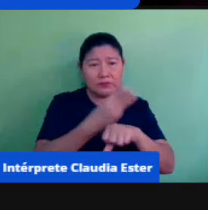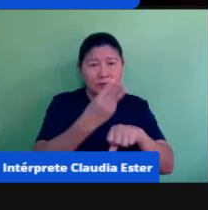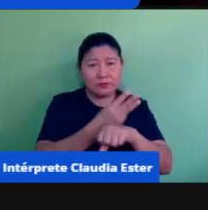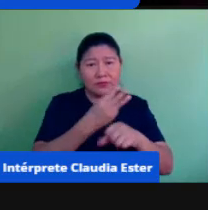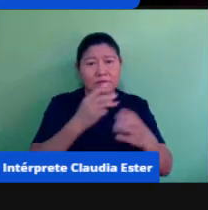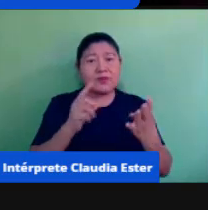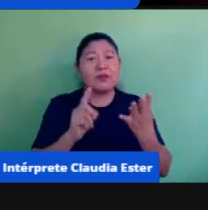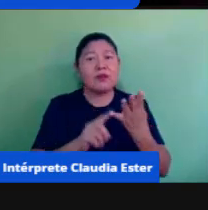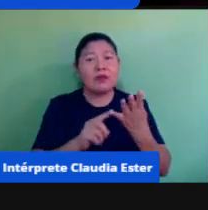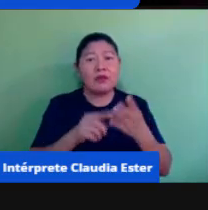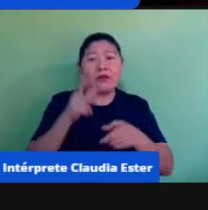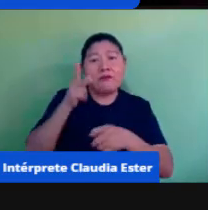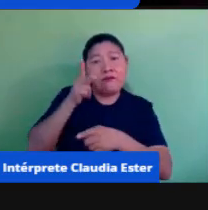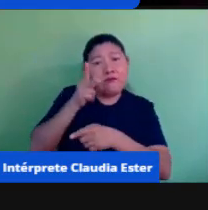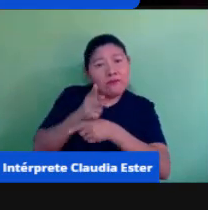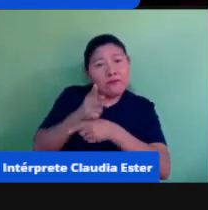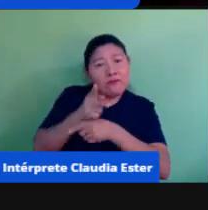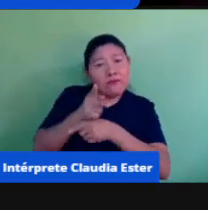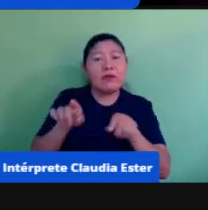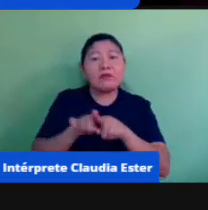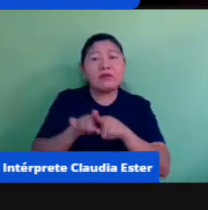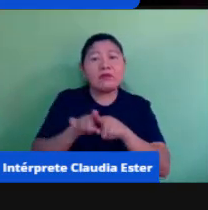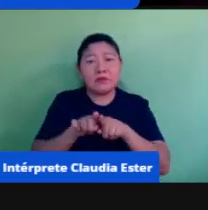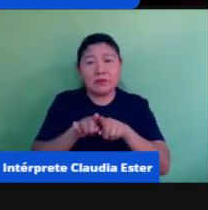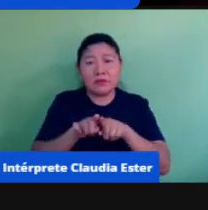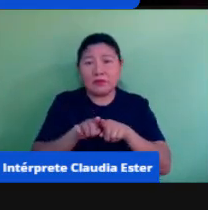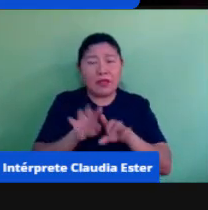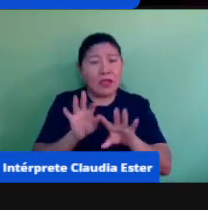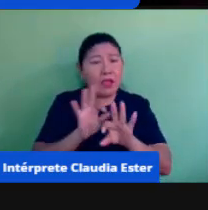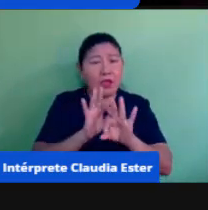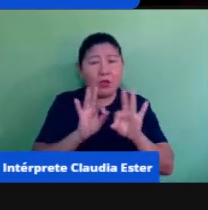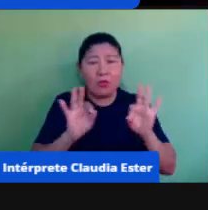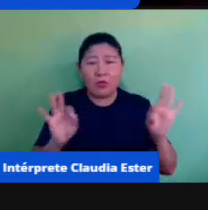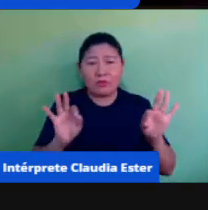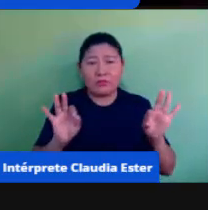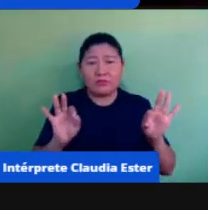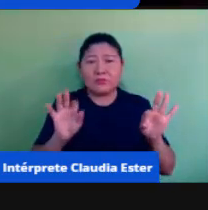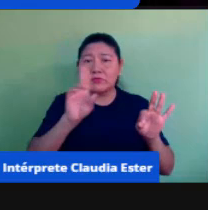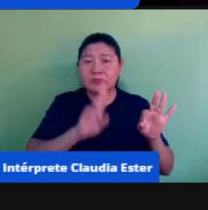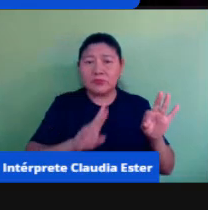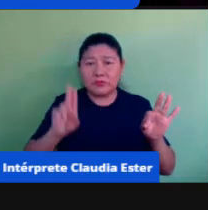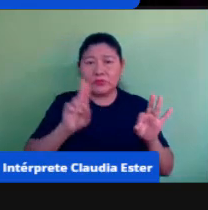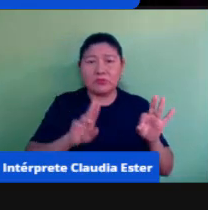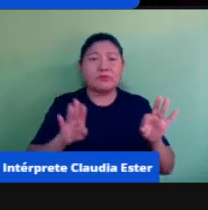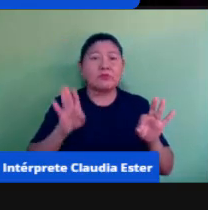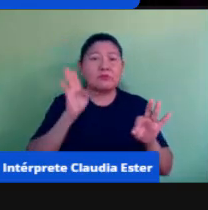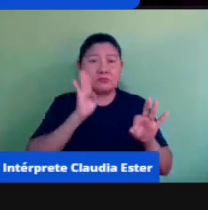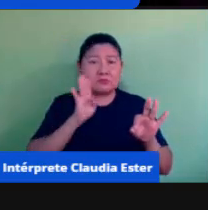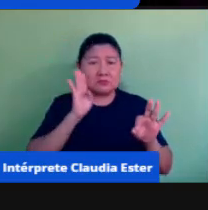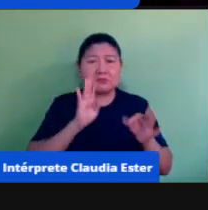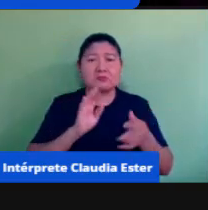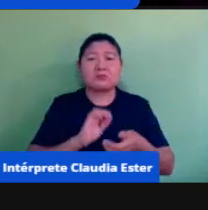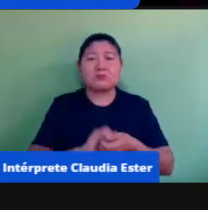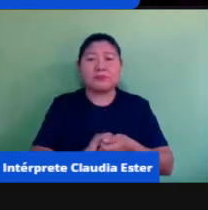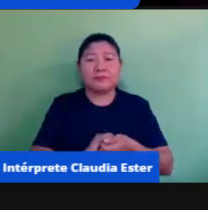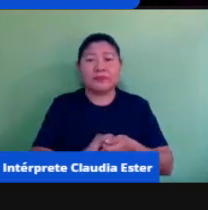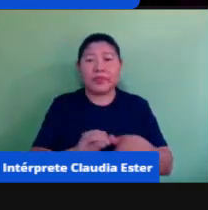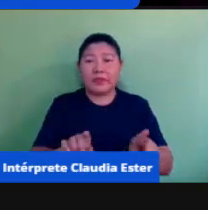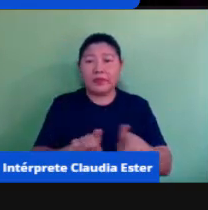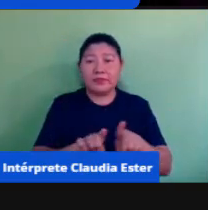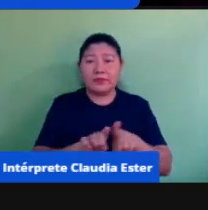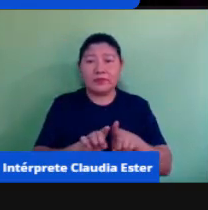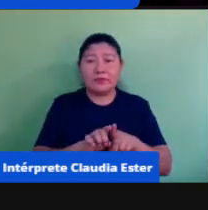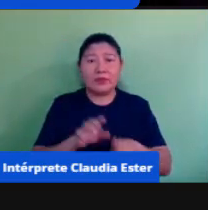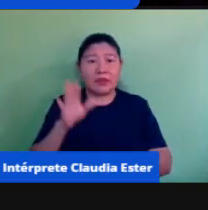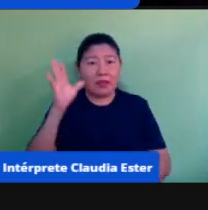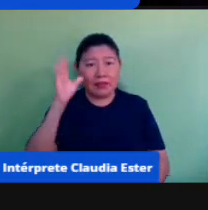Class, para o Meet e também para o Moodle. Olha que interessante, bem legal, né? Outra coisa bem interessante,